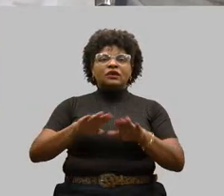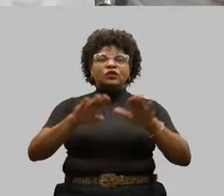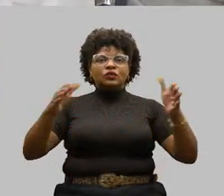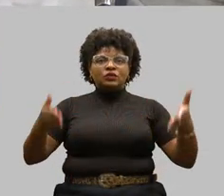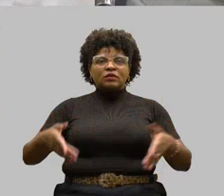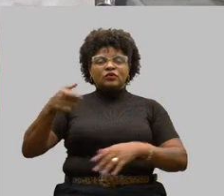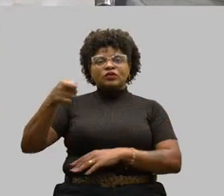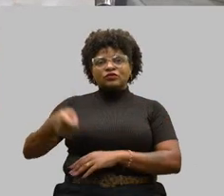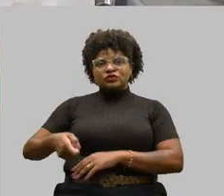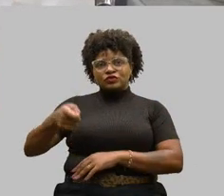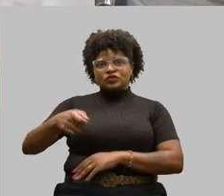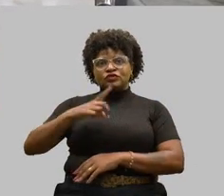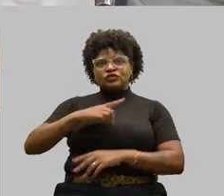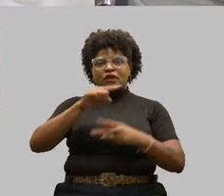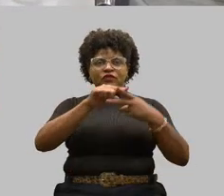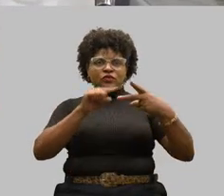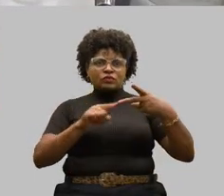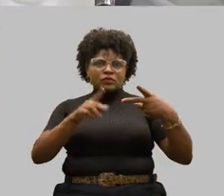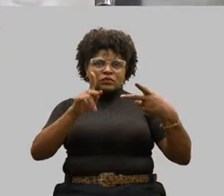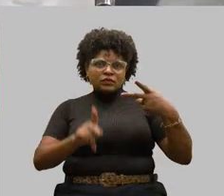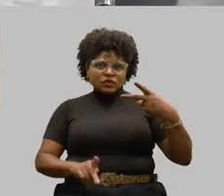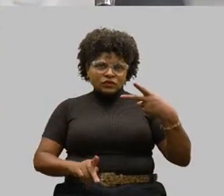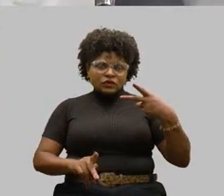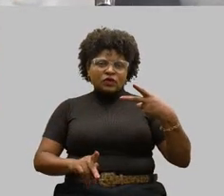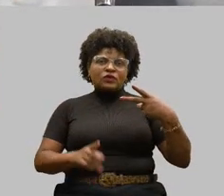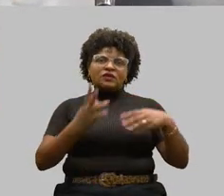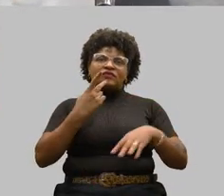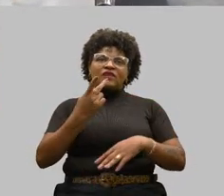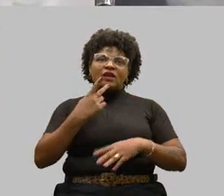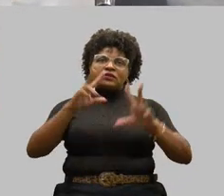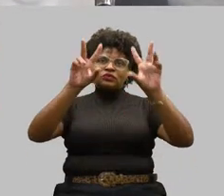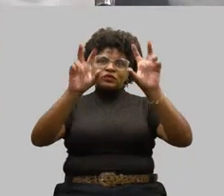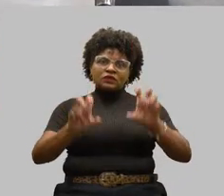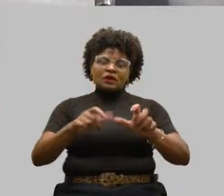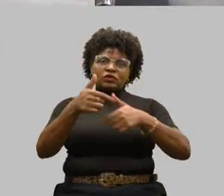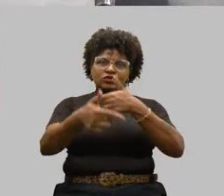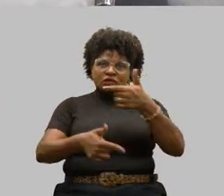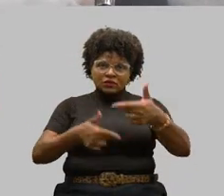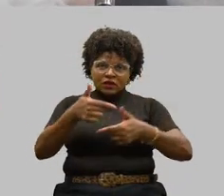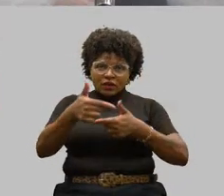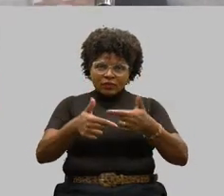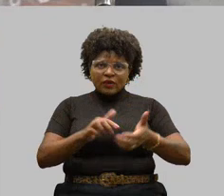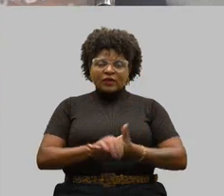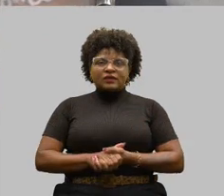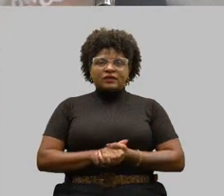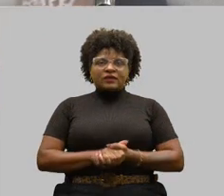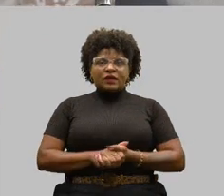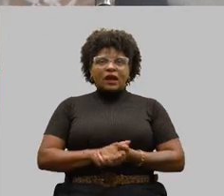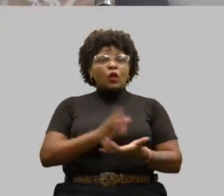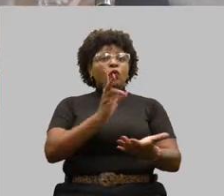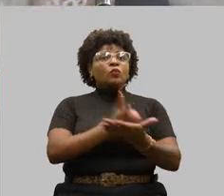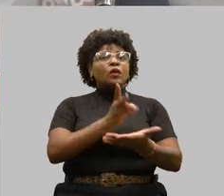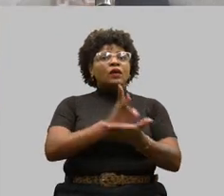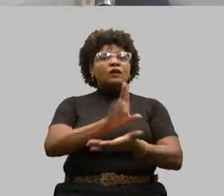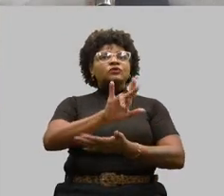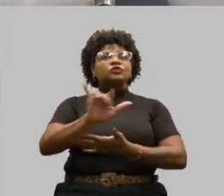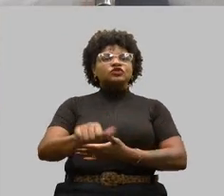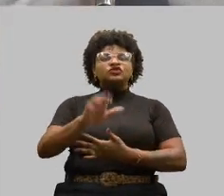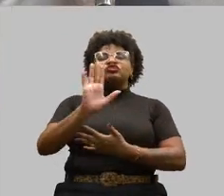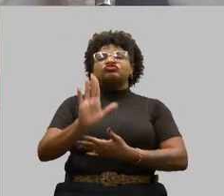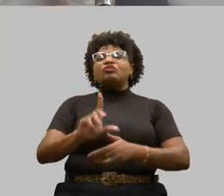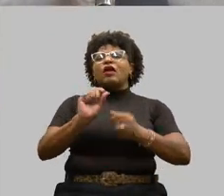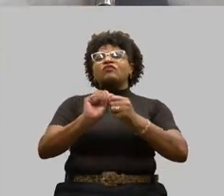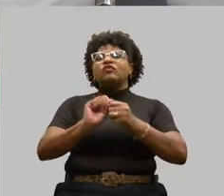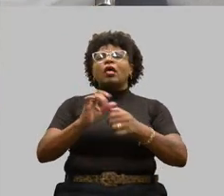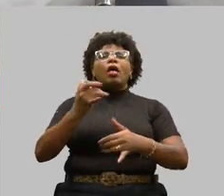do Tribunal de Justiça falando da empregabilidade lá e nesse mesmo dia a gente já trocou contato né